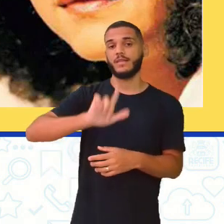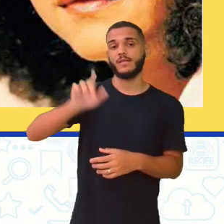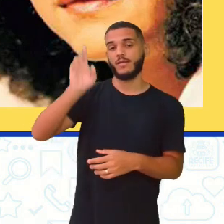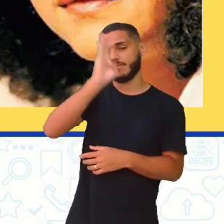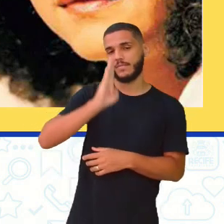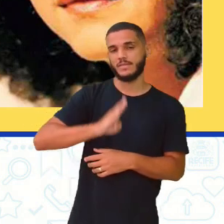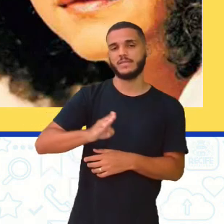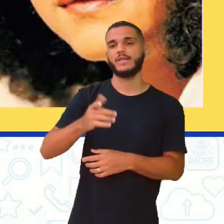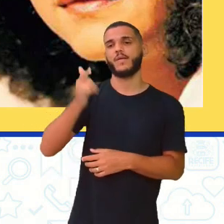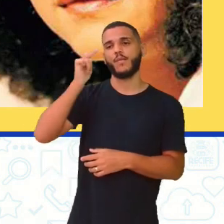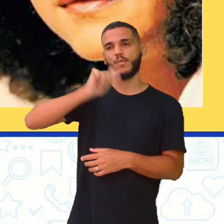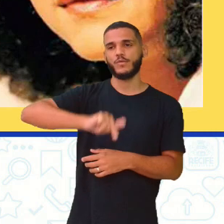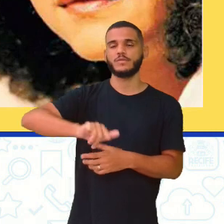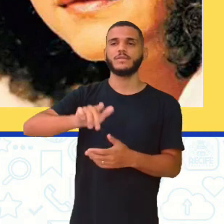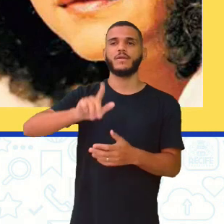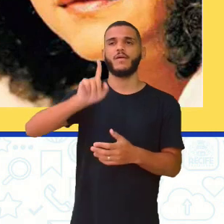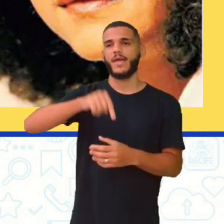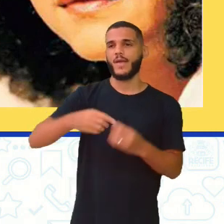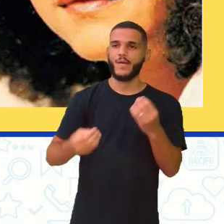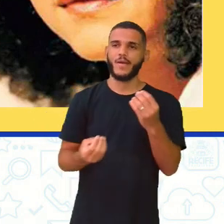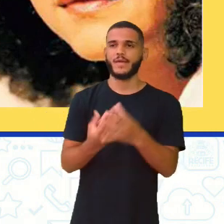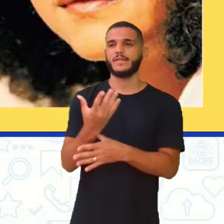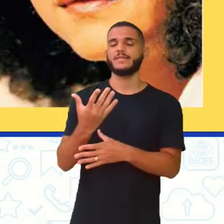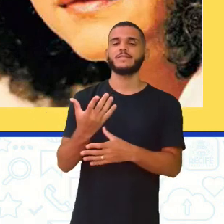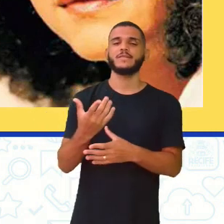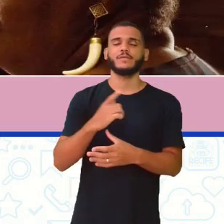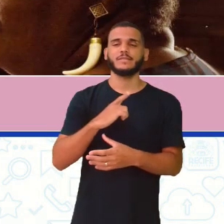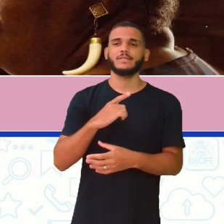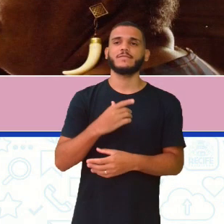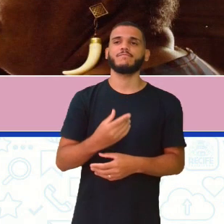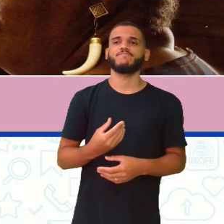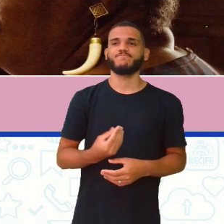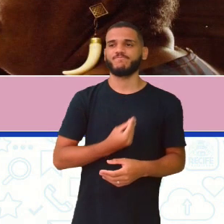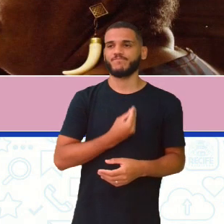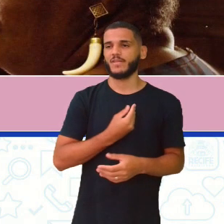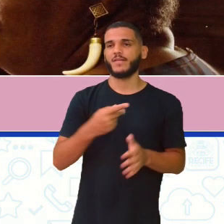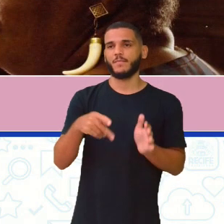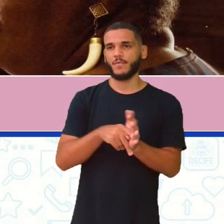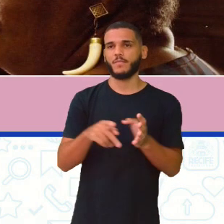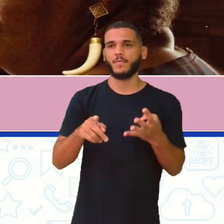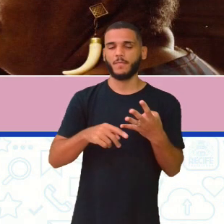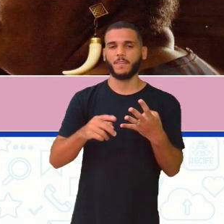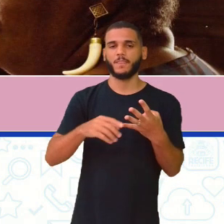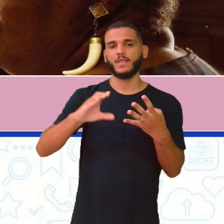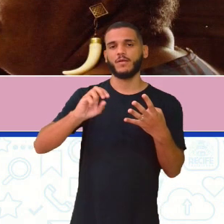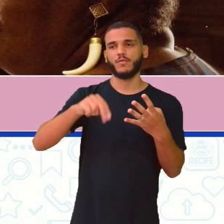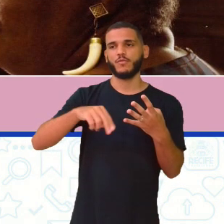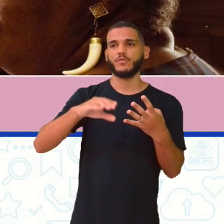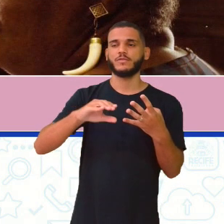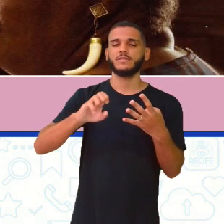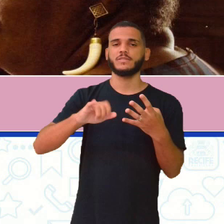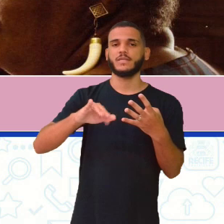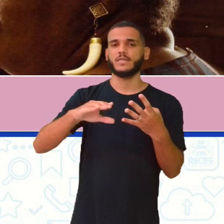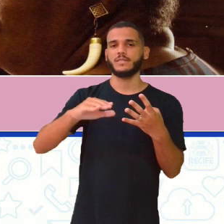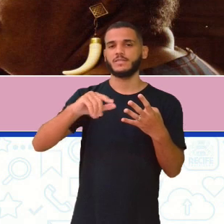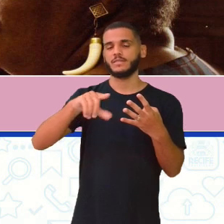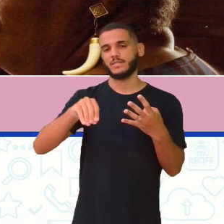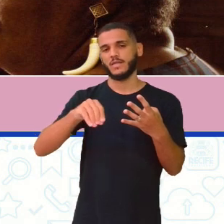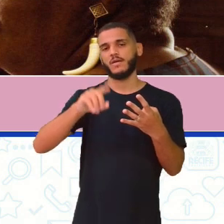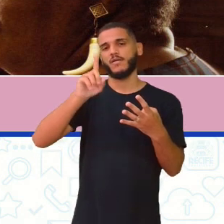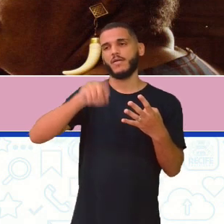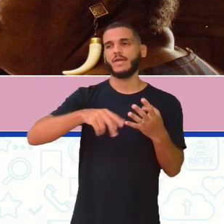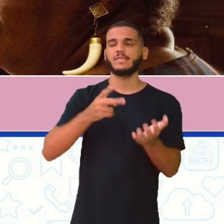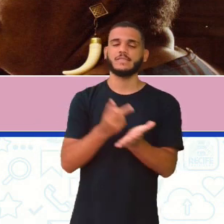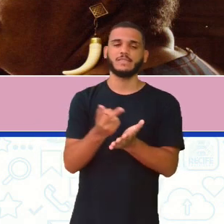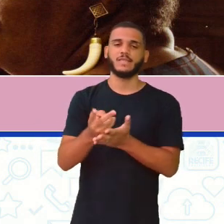brasileira e é uma obra inspirada, né, na vida real. Temos Conceição Evaristo, que é outra que eu trago sempre